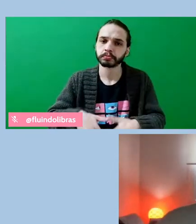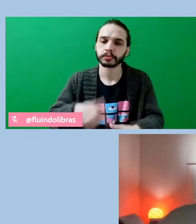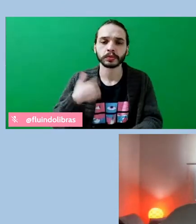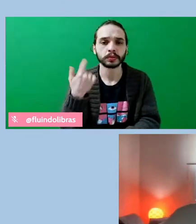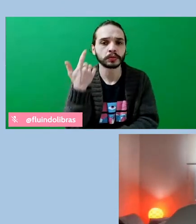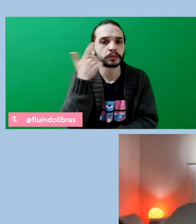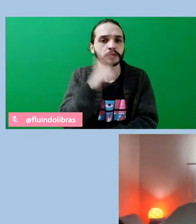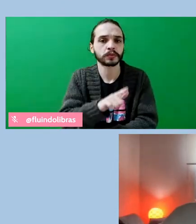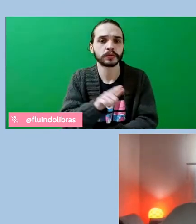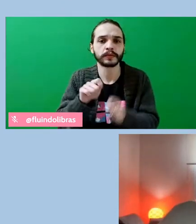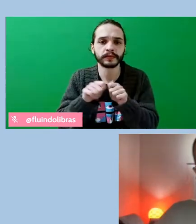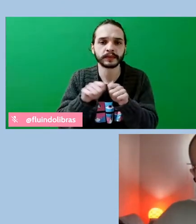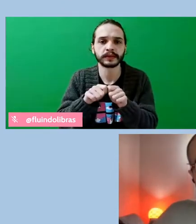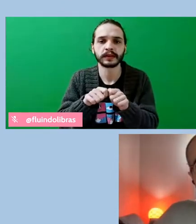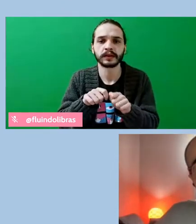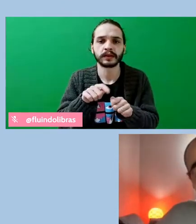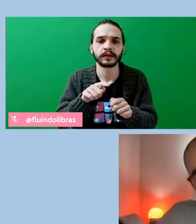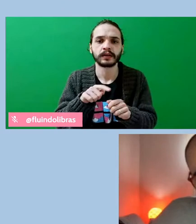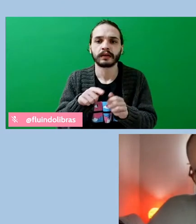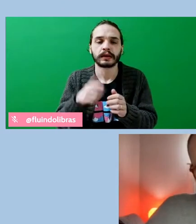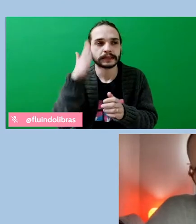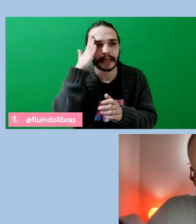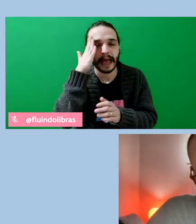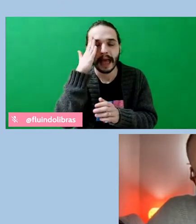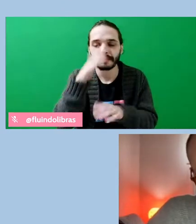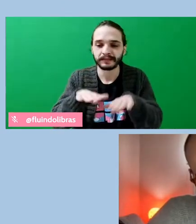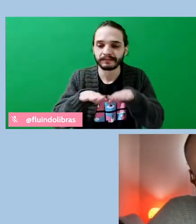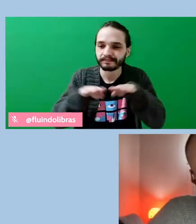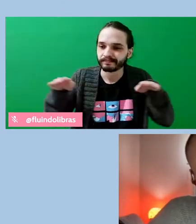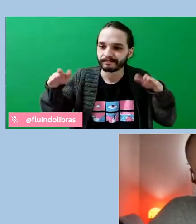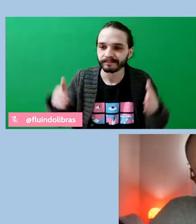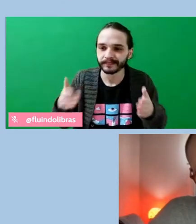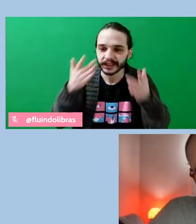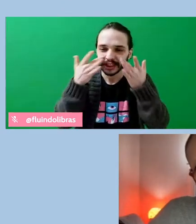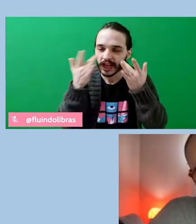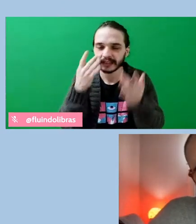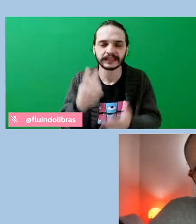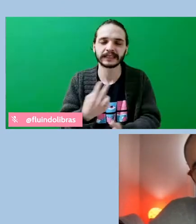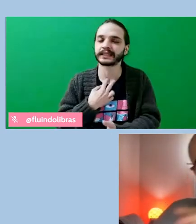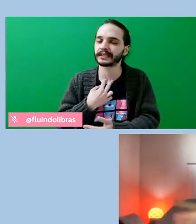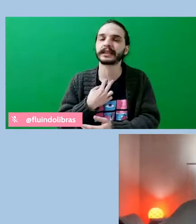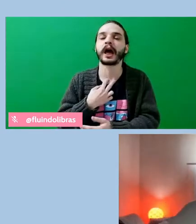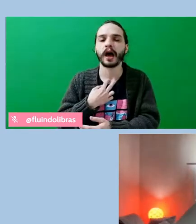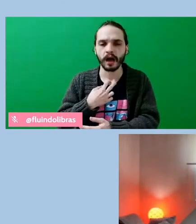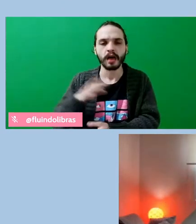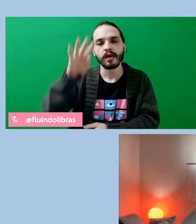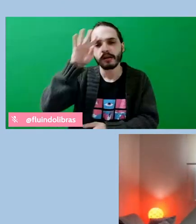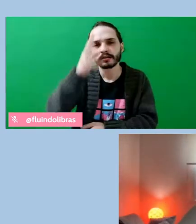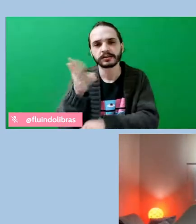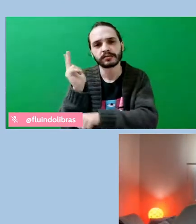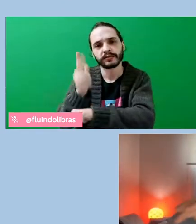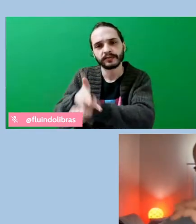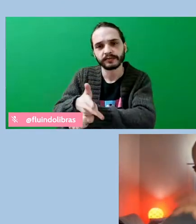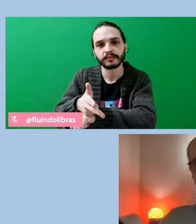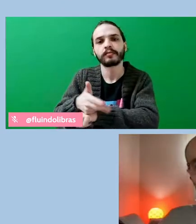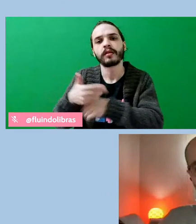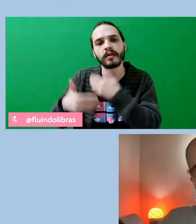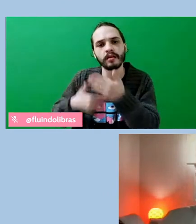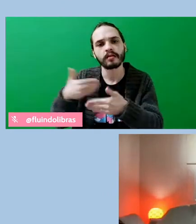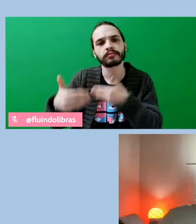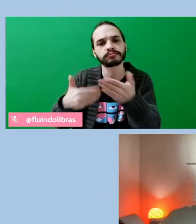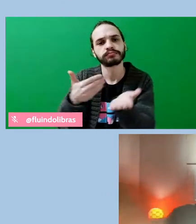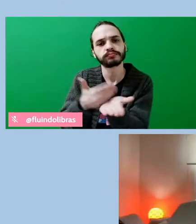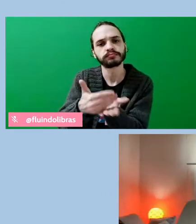peça no palco tão cedo, daí sim a gente decidiu filmar. E daí sim a gente começou esse processo